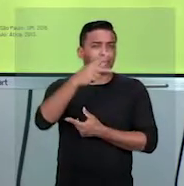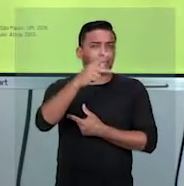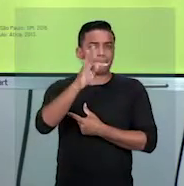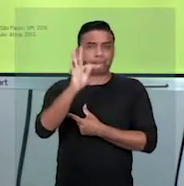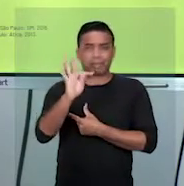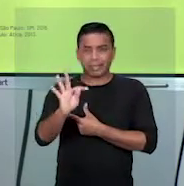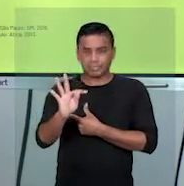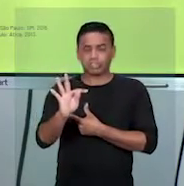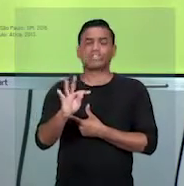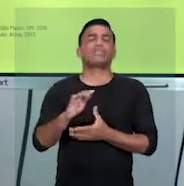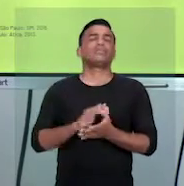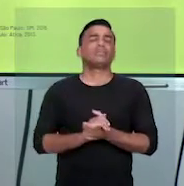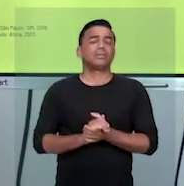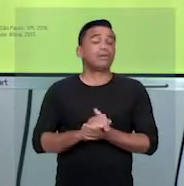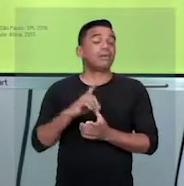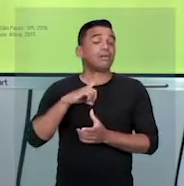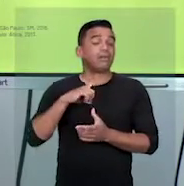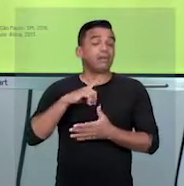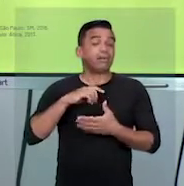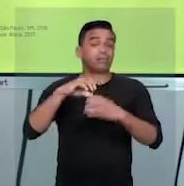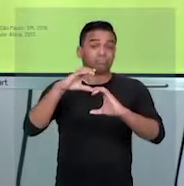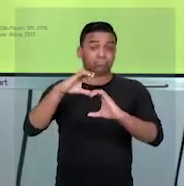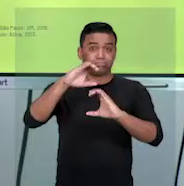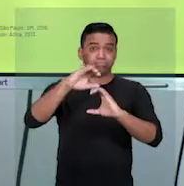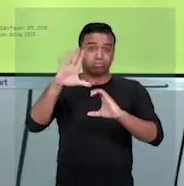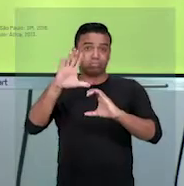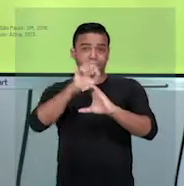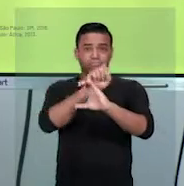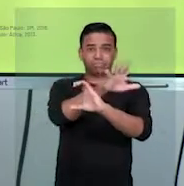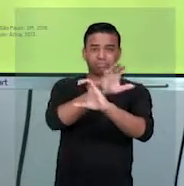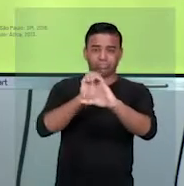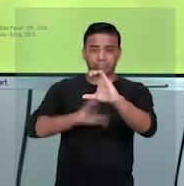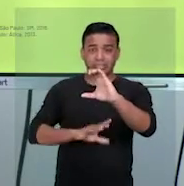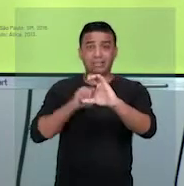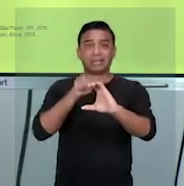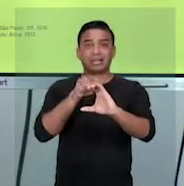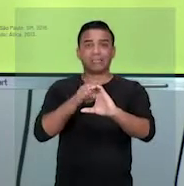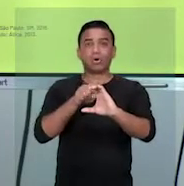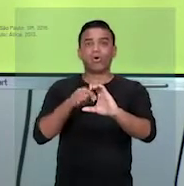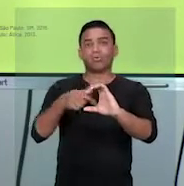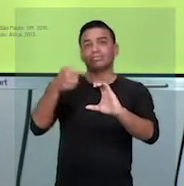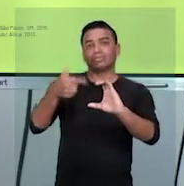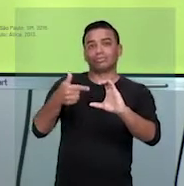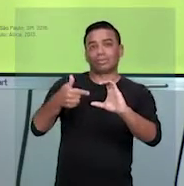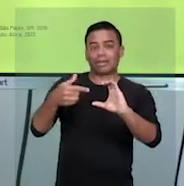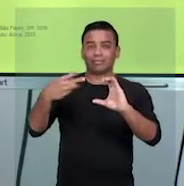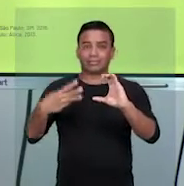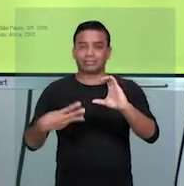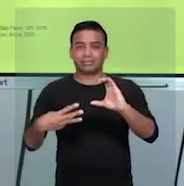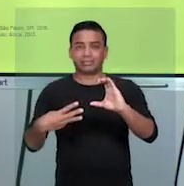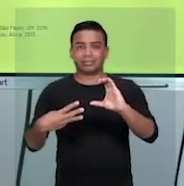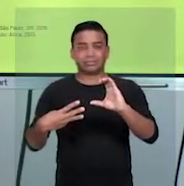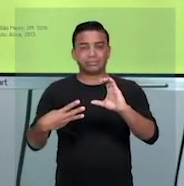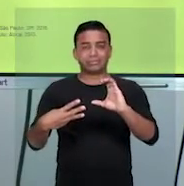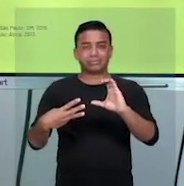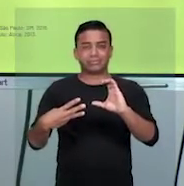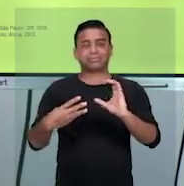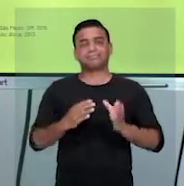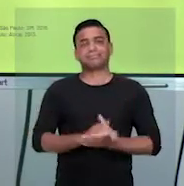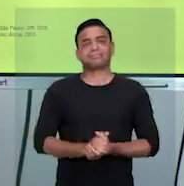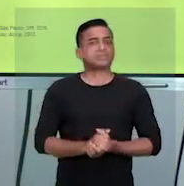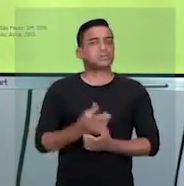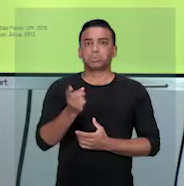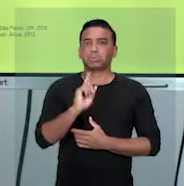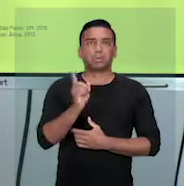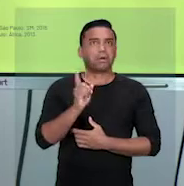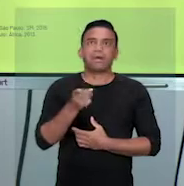é sobre quando eu tenho ramificações que o carbono, ele é um carbono secundário ou terciário. Ou seja, eu não